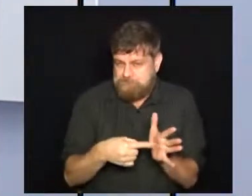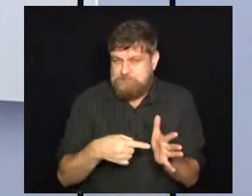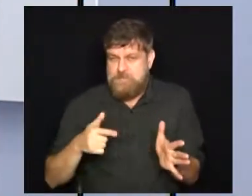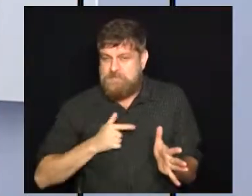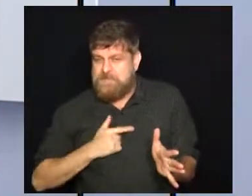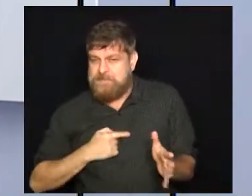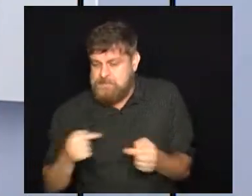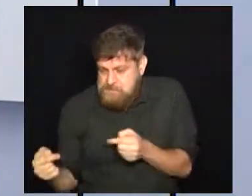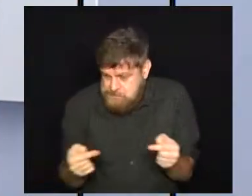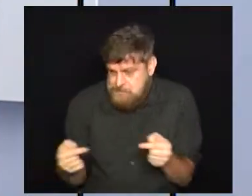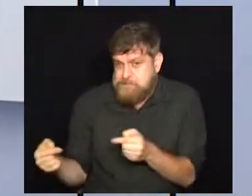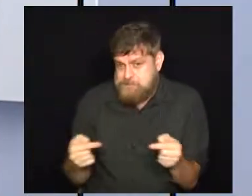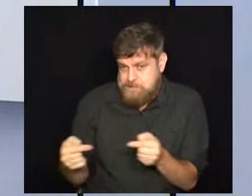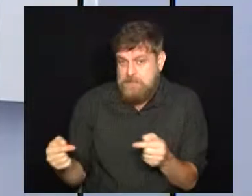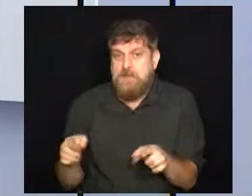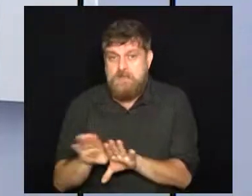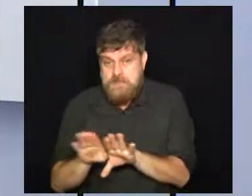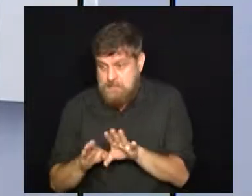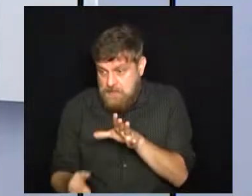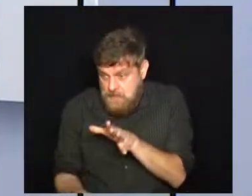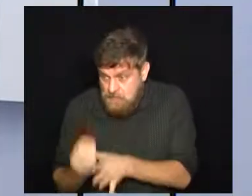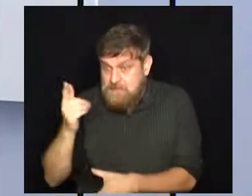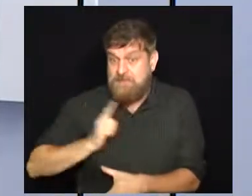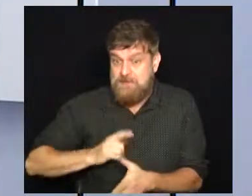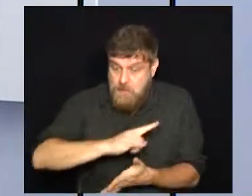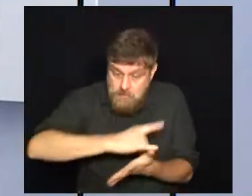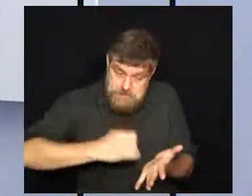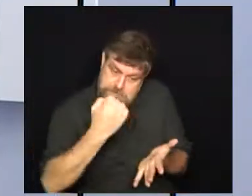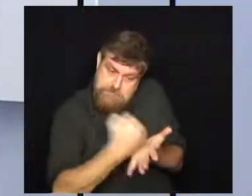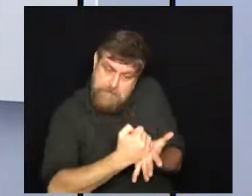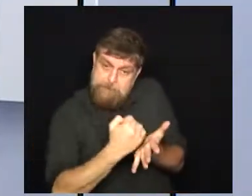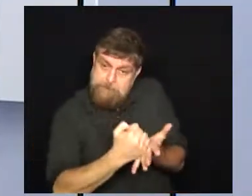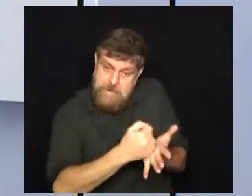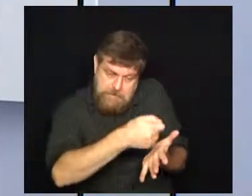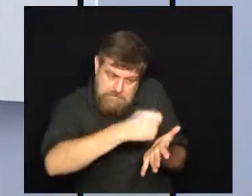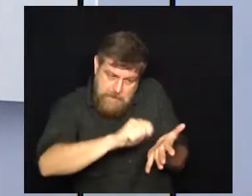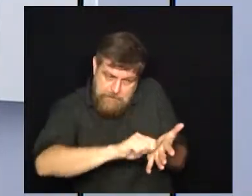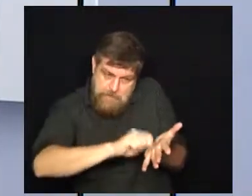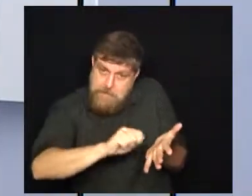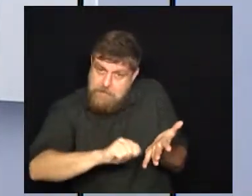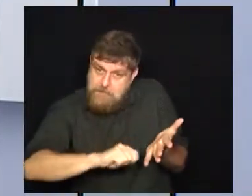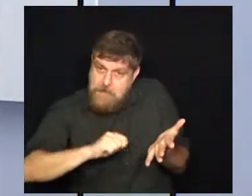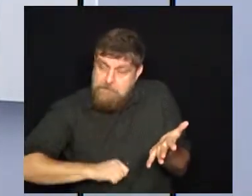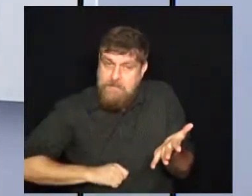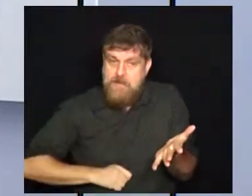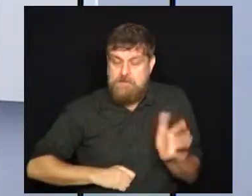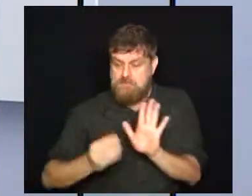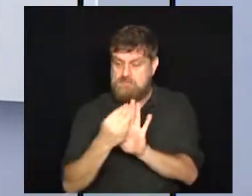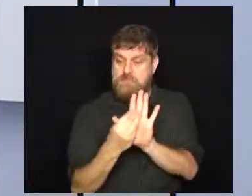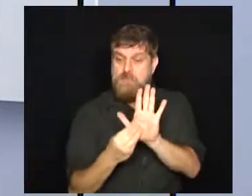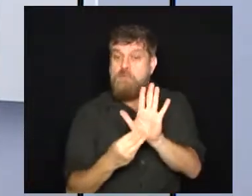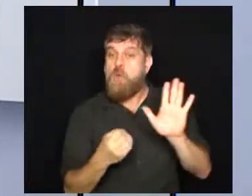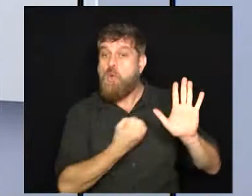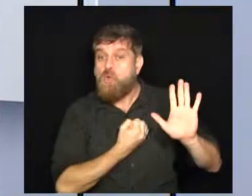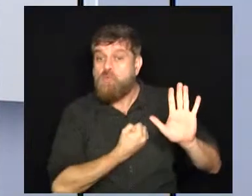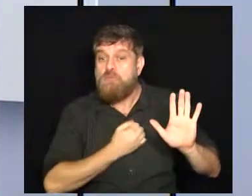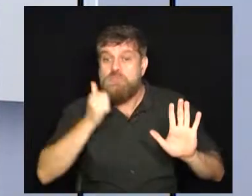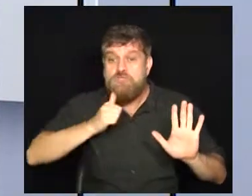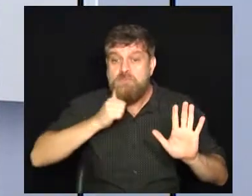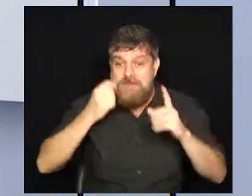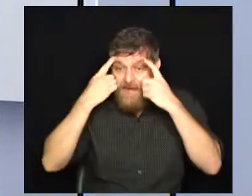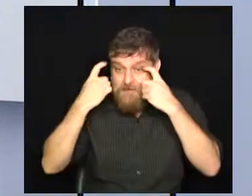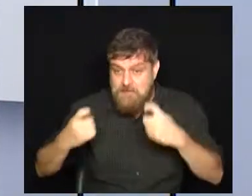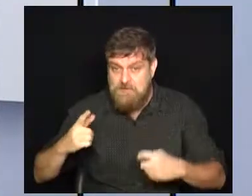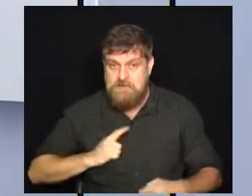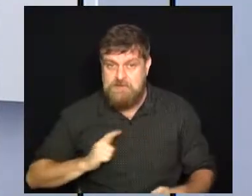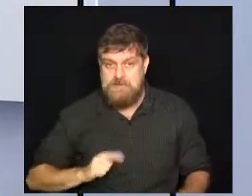uma batalha, inclusive para que você tenha um registro dos casos de violência, de assassinato, envolvendo,